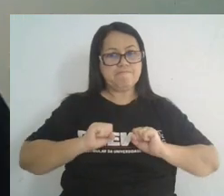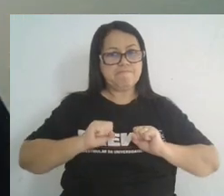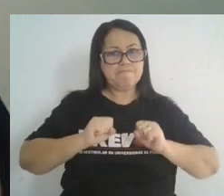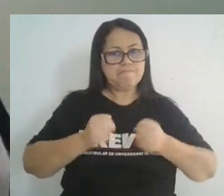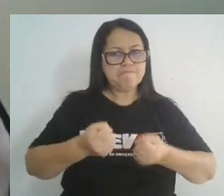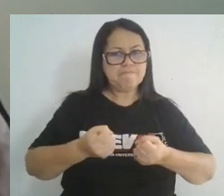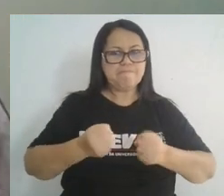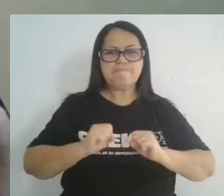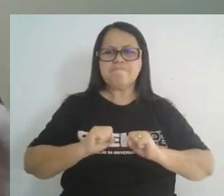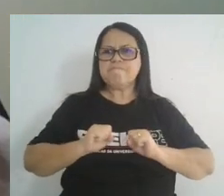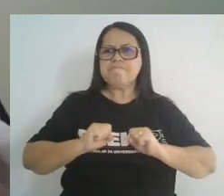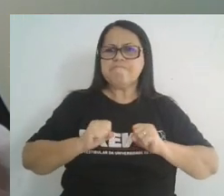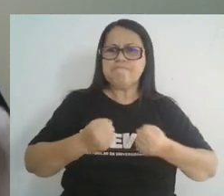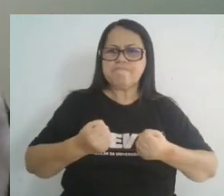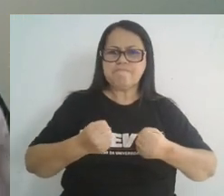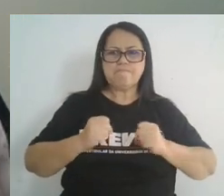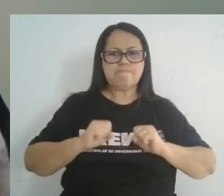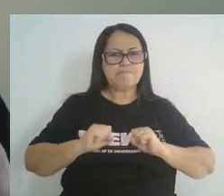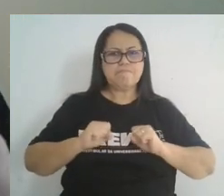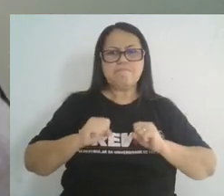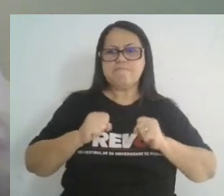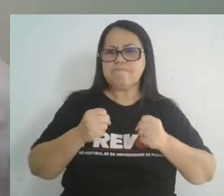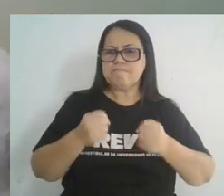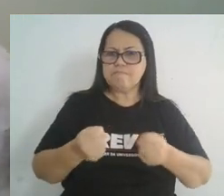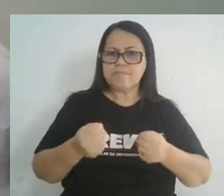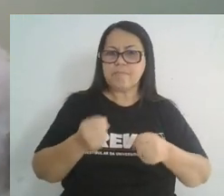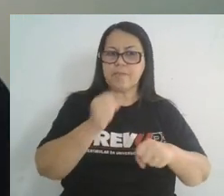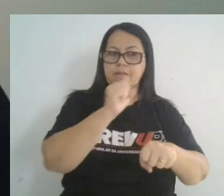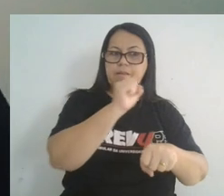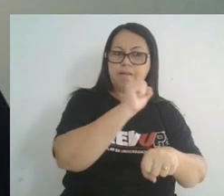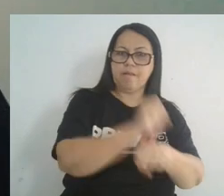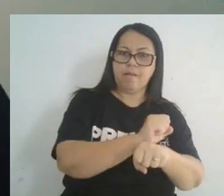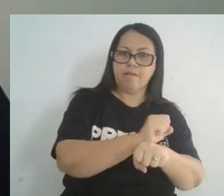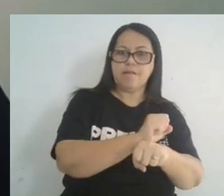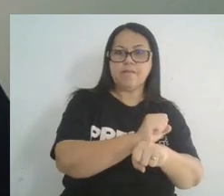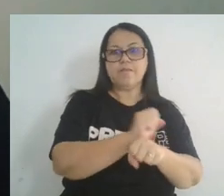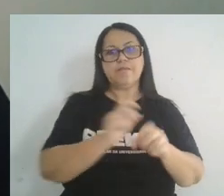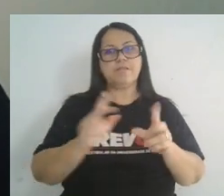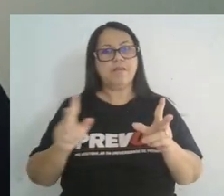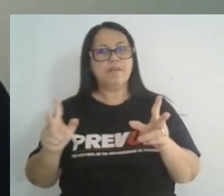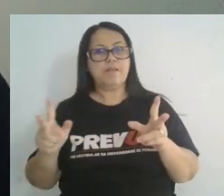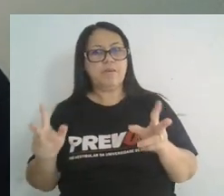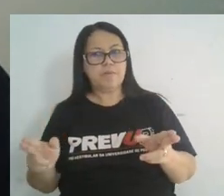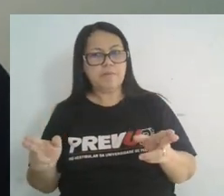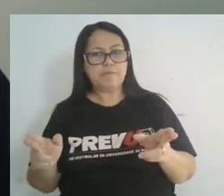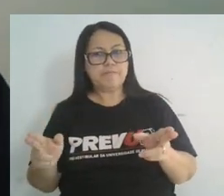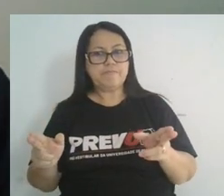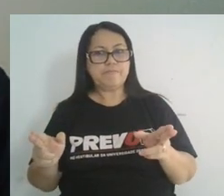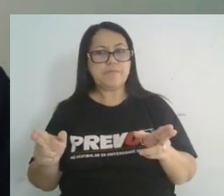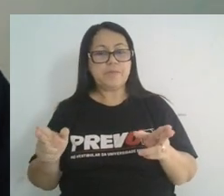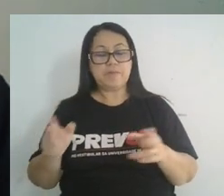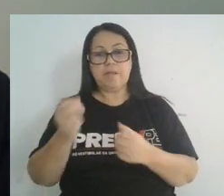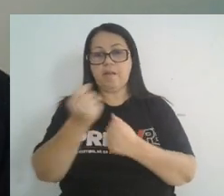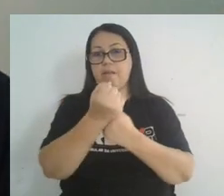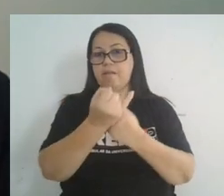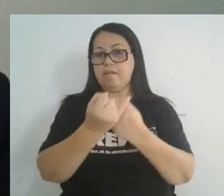mais força, a força de atrito estática acompanha a força que você está colocando. Portanto,